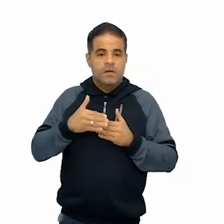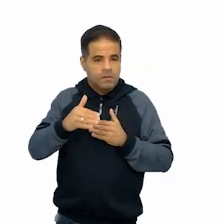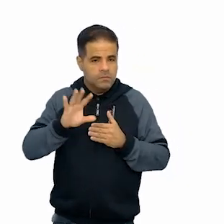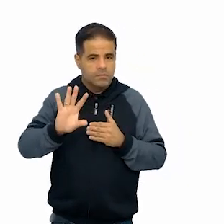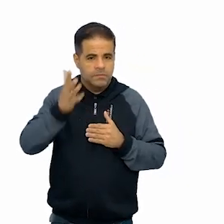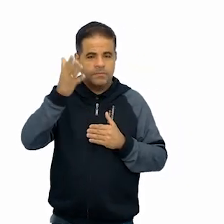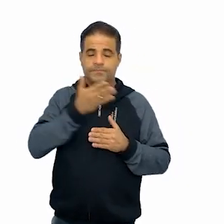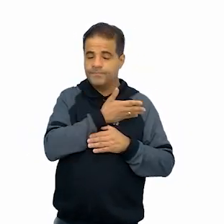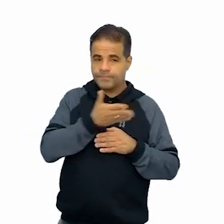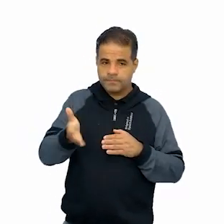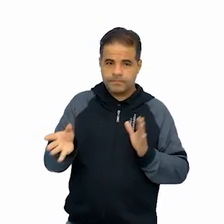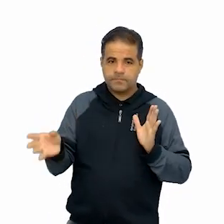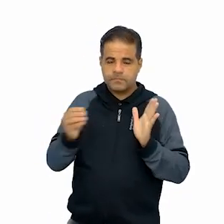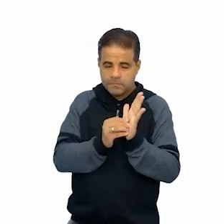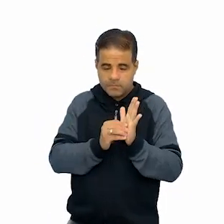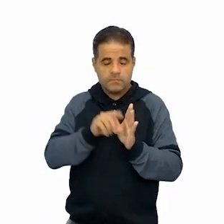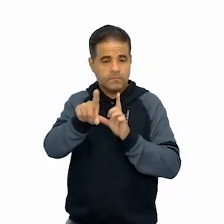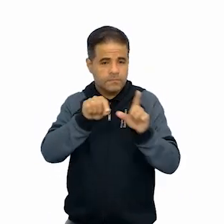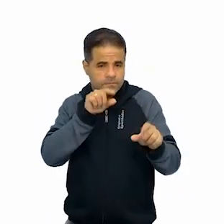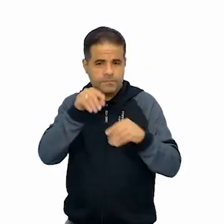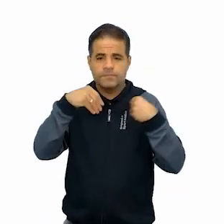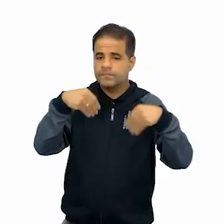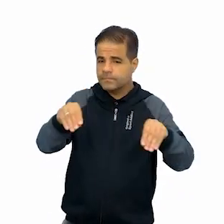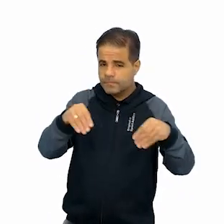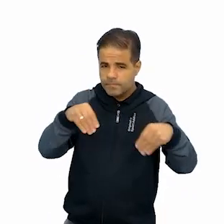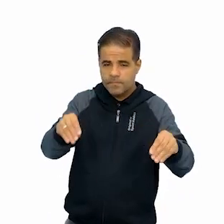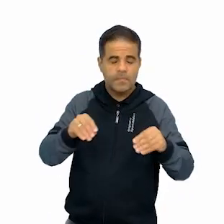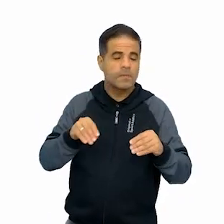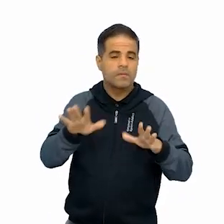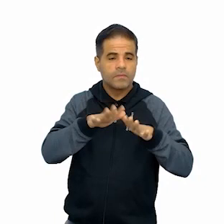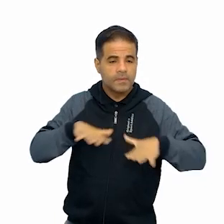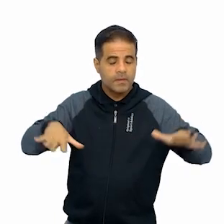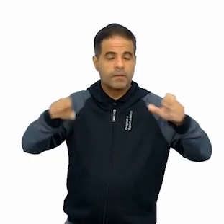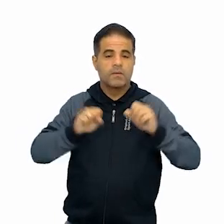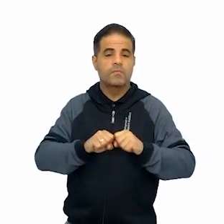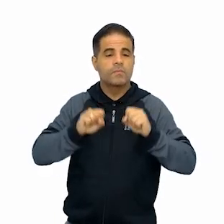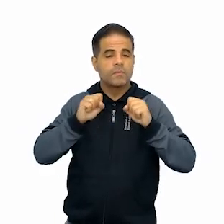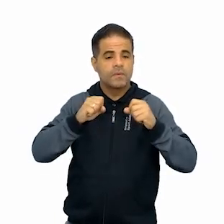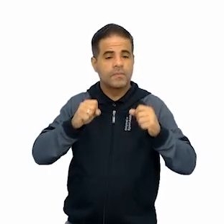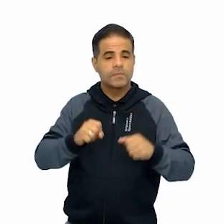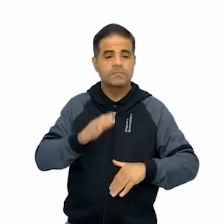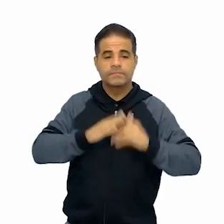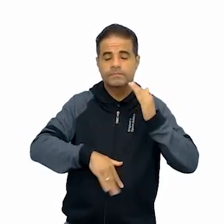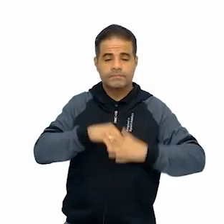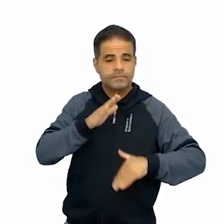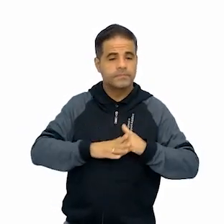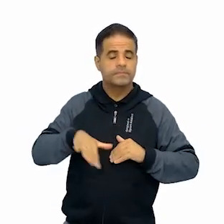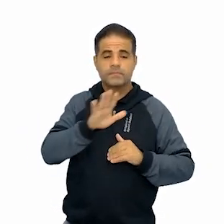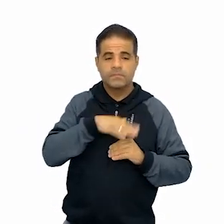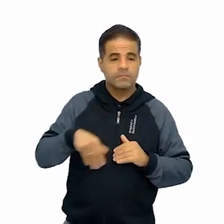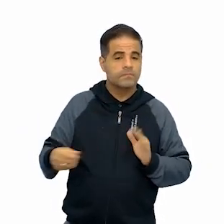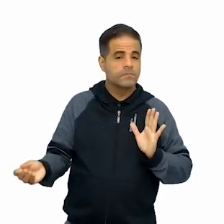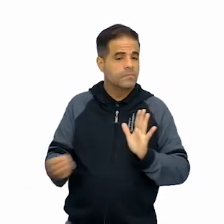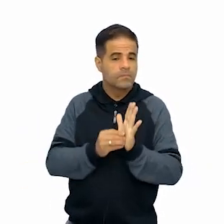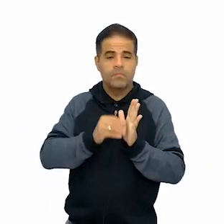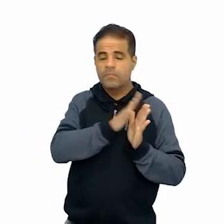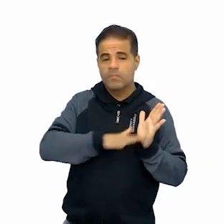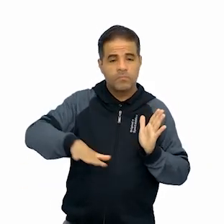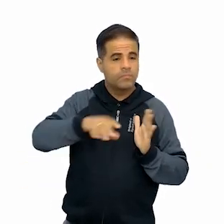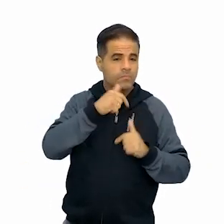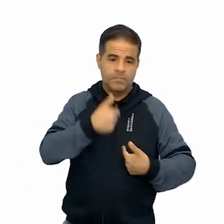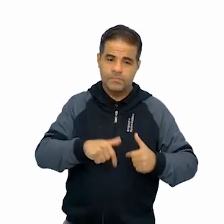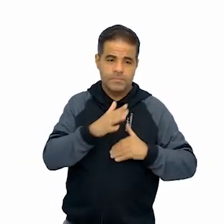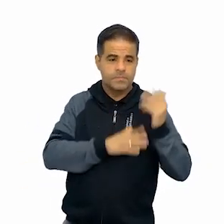que você seleciona revistas, livros, sites de divulgação científica com informações sobre os animais em